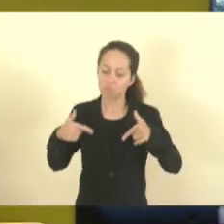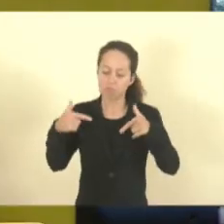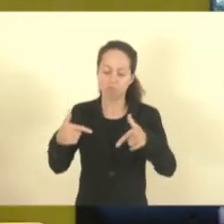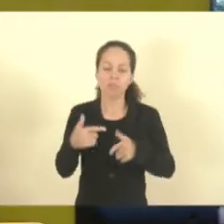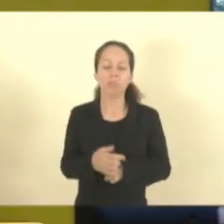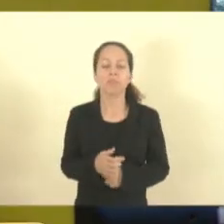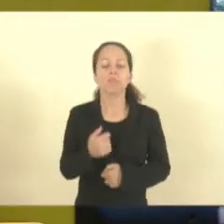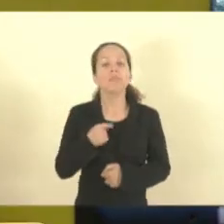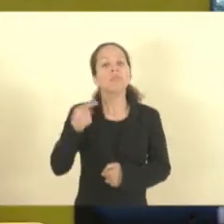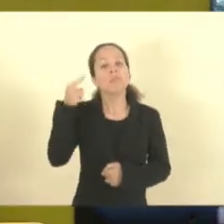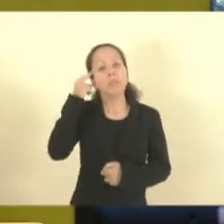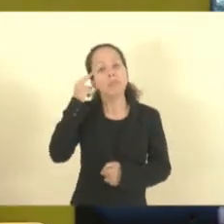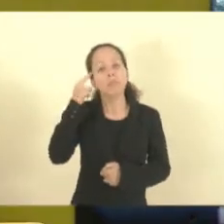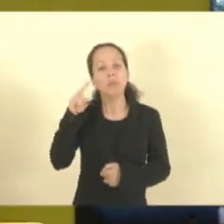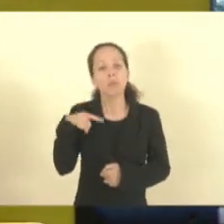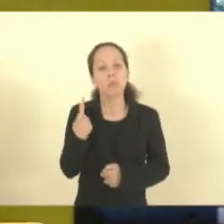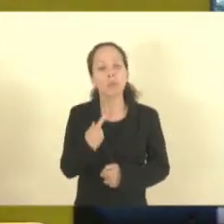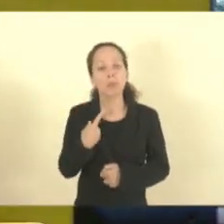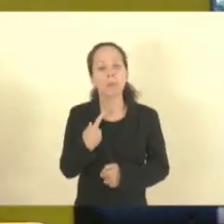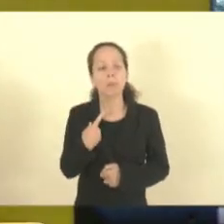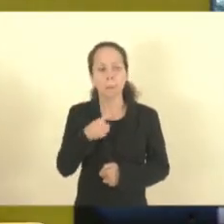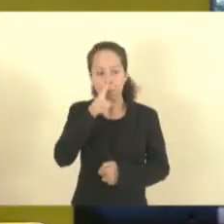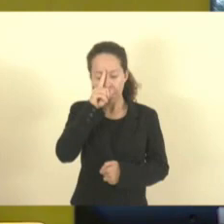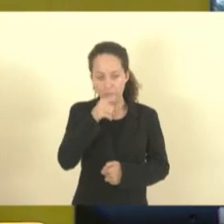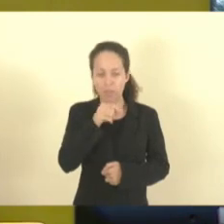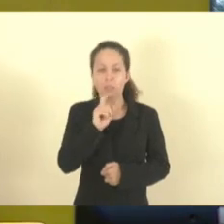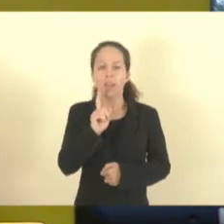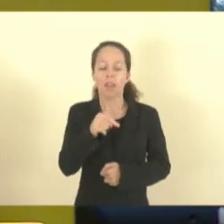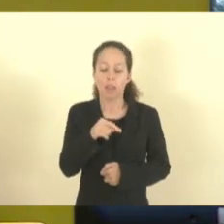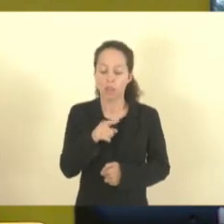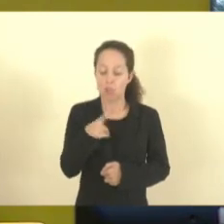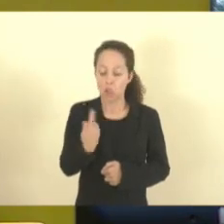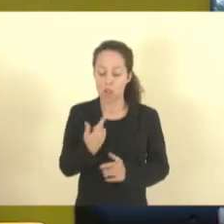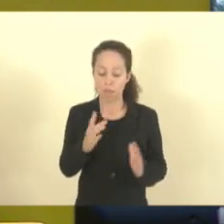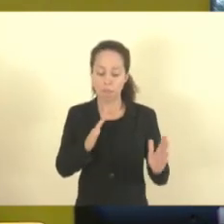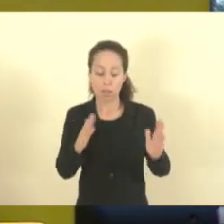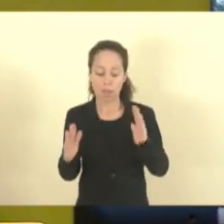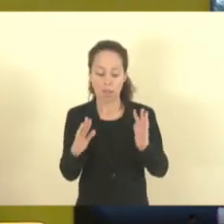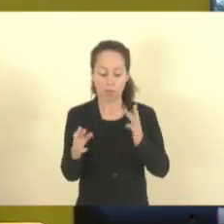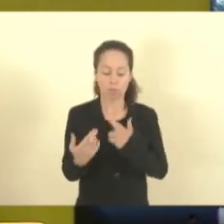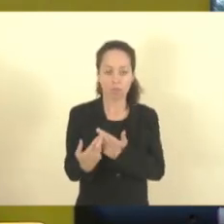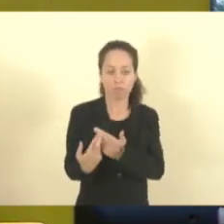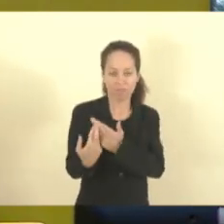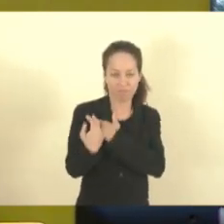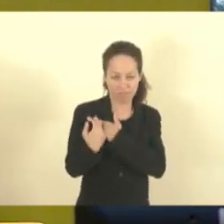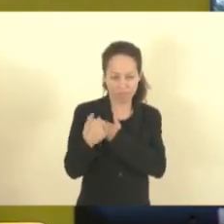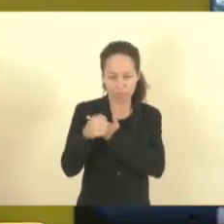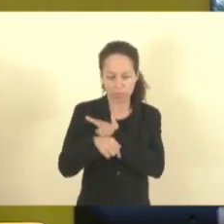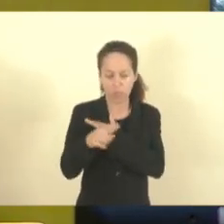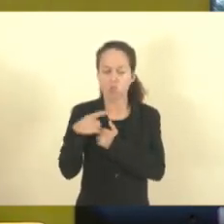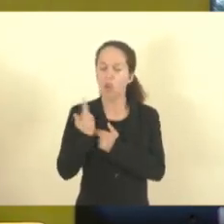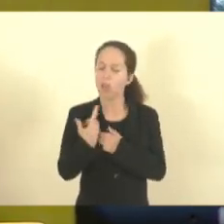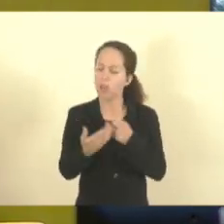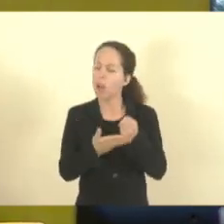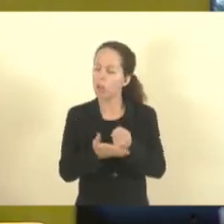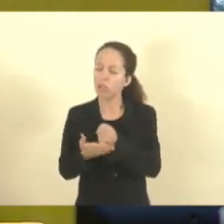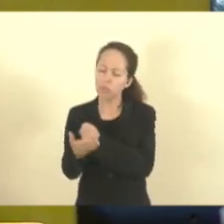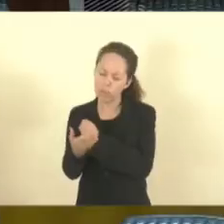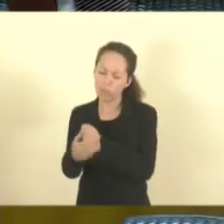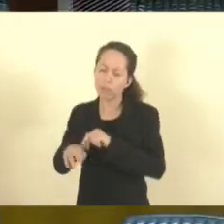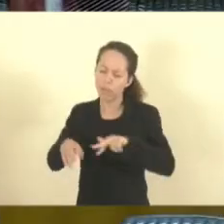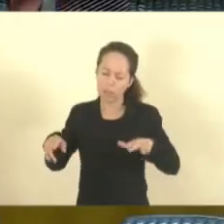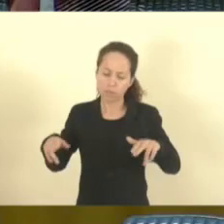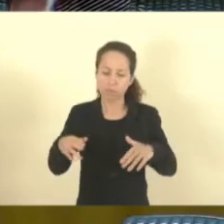eu acho que nosso mandato e o mandato de muita gente desta casa estará à disposição para ajudar. Muito obrigada.